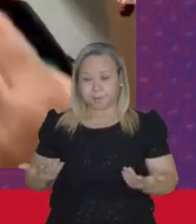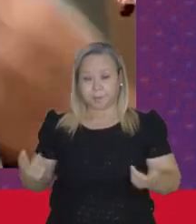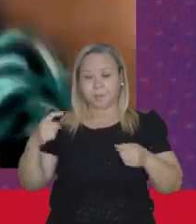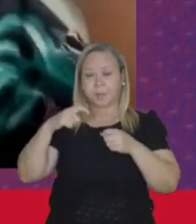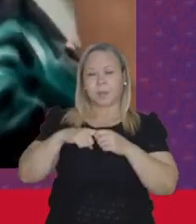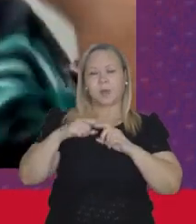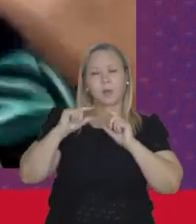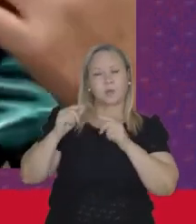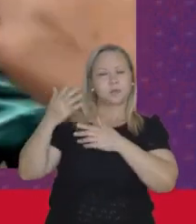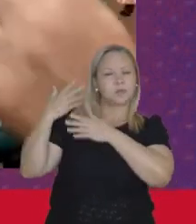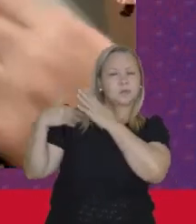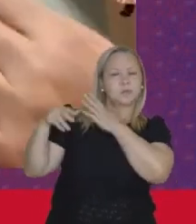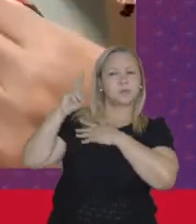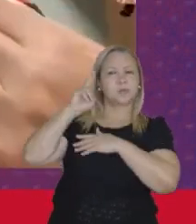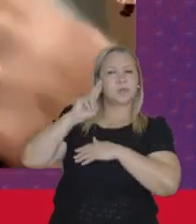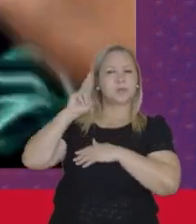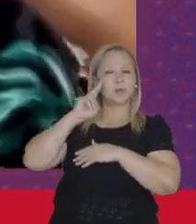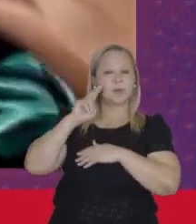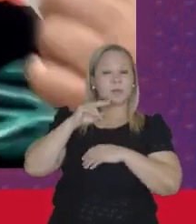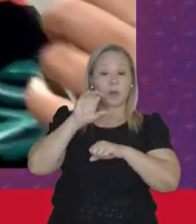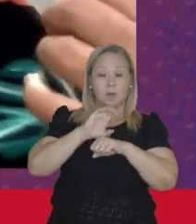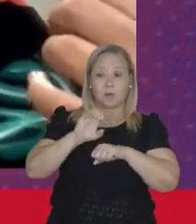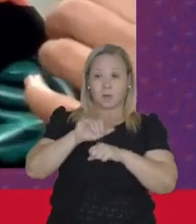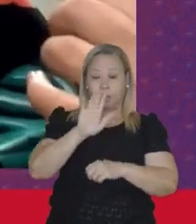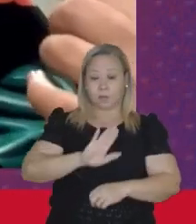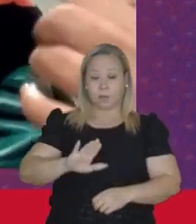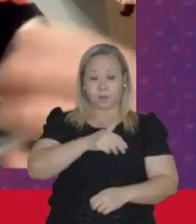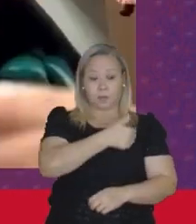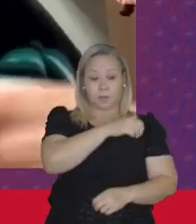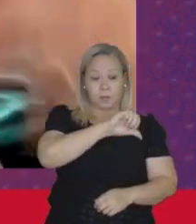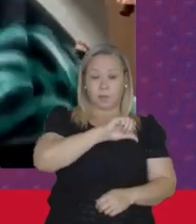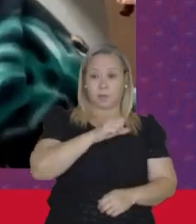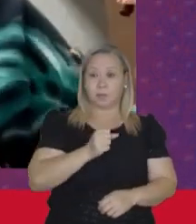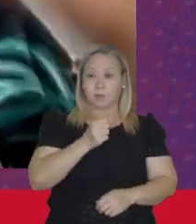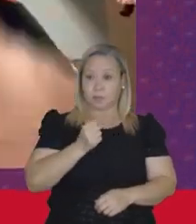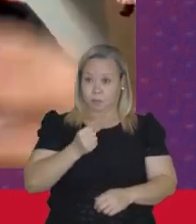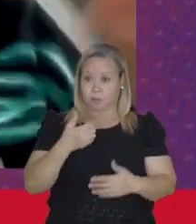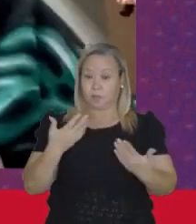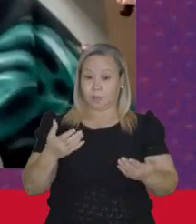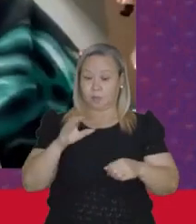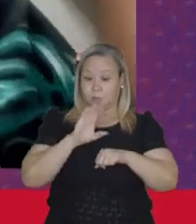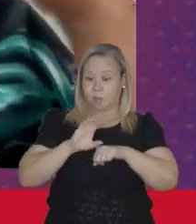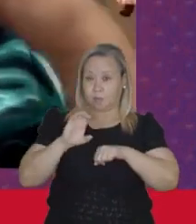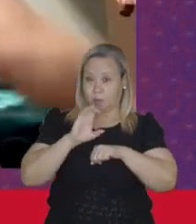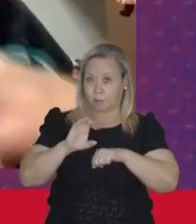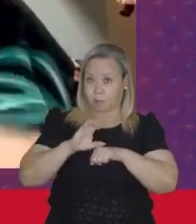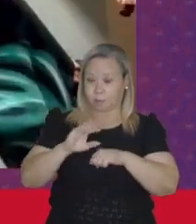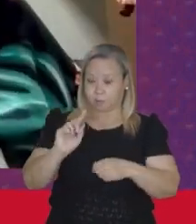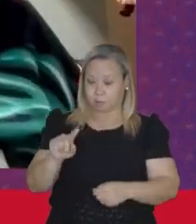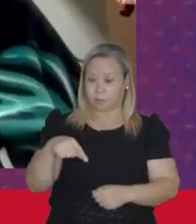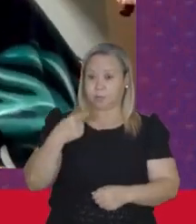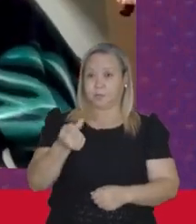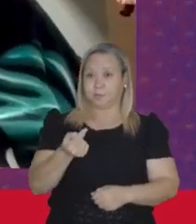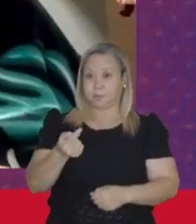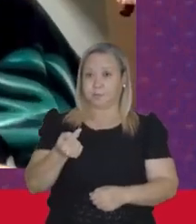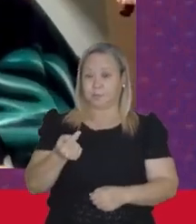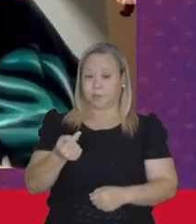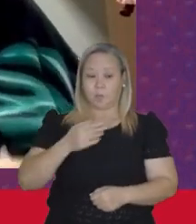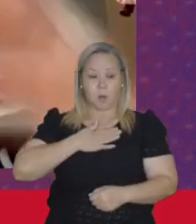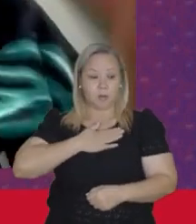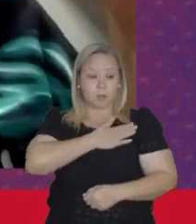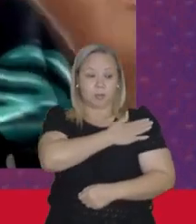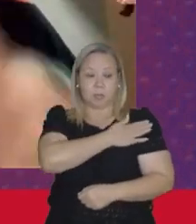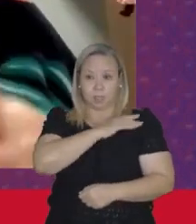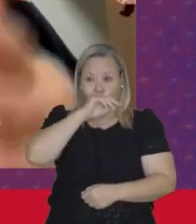pouquinho para trás, a Constituição Federal de 1988, a Constituição pós-ditadura